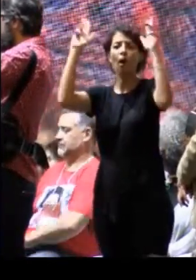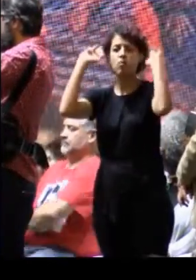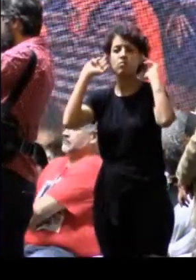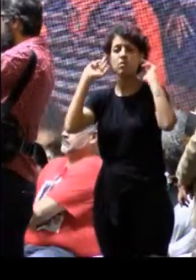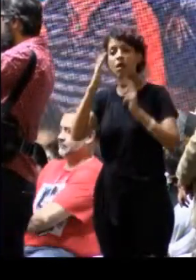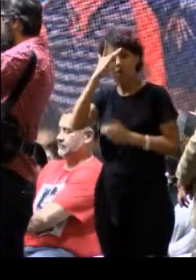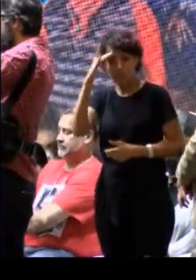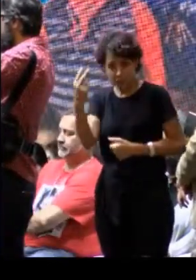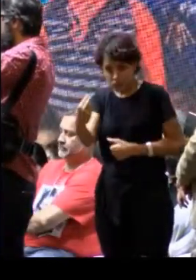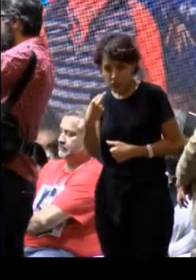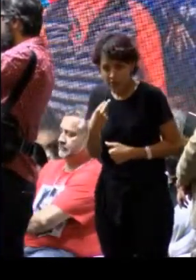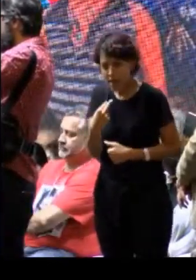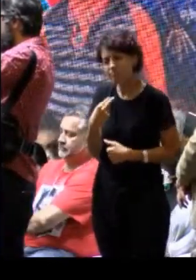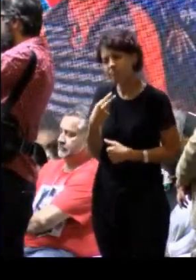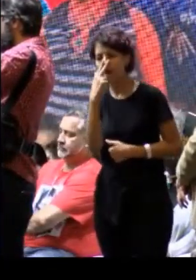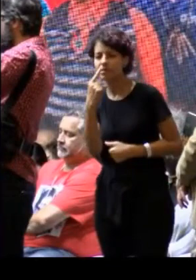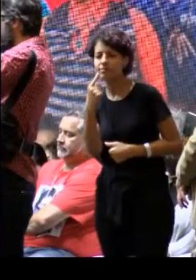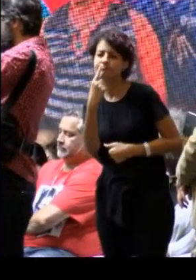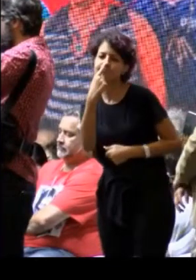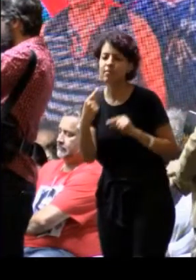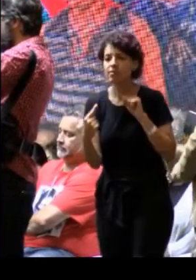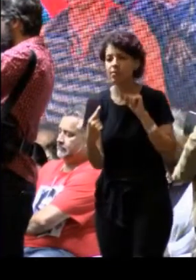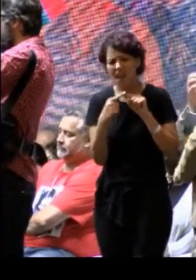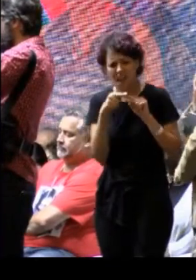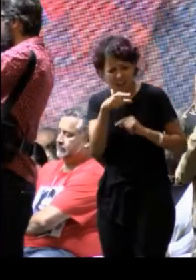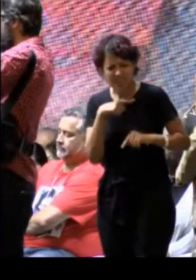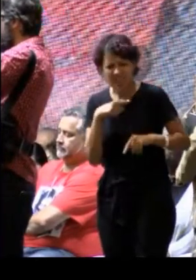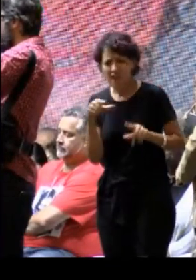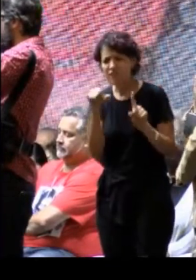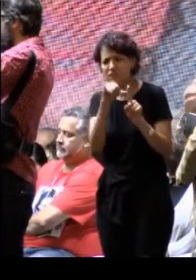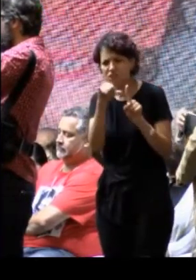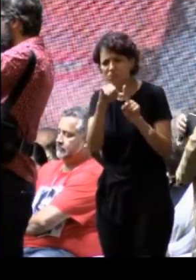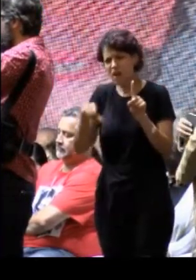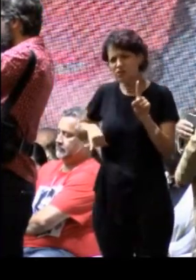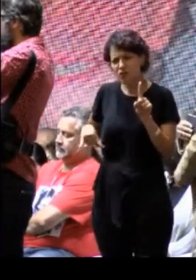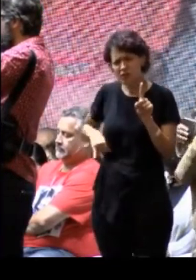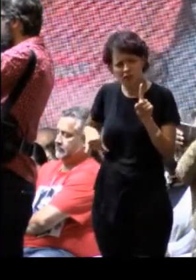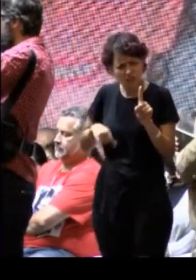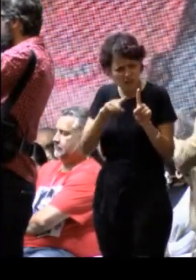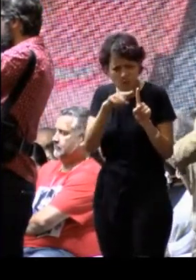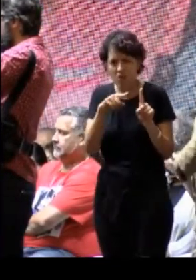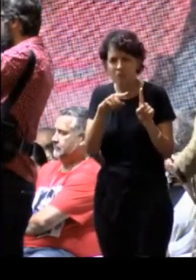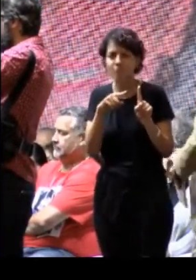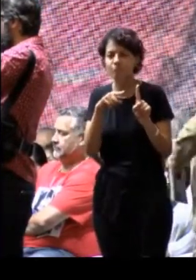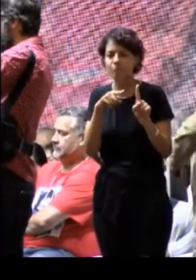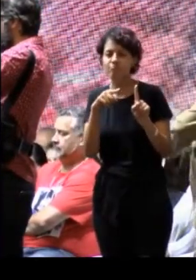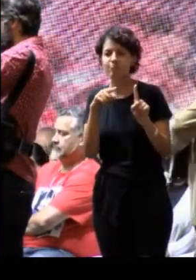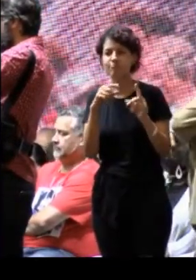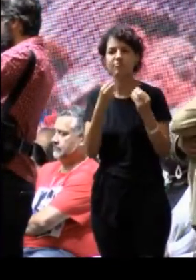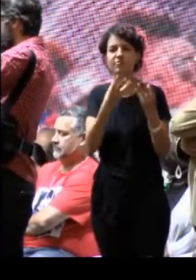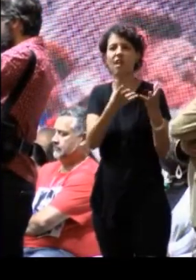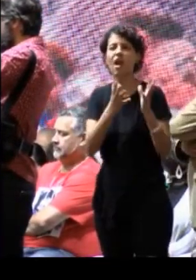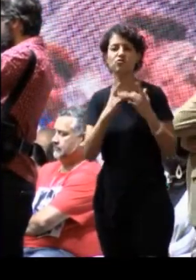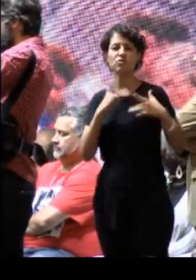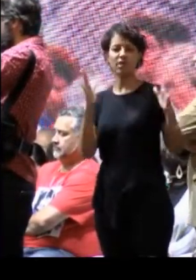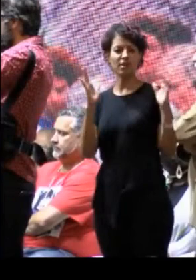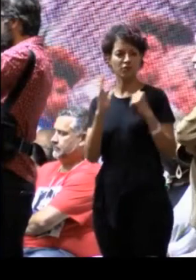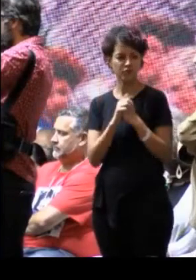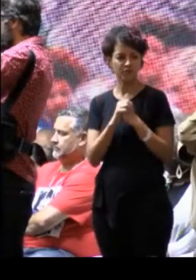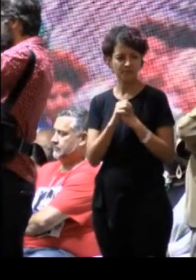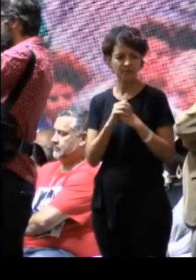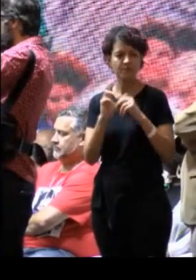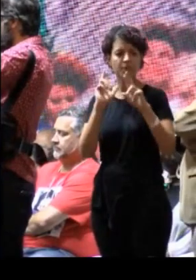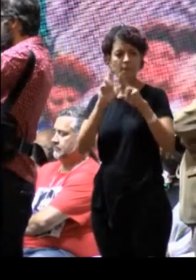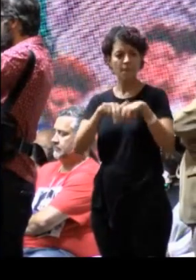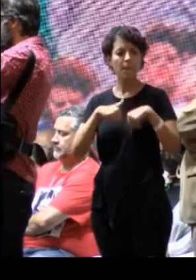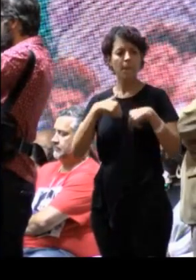se identificam com a vítima das arbitrariedades. Eu quero agradecer a todos